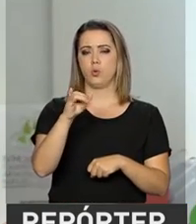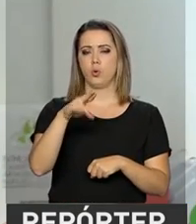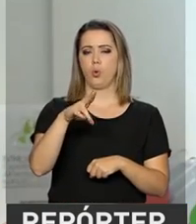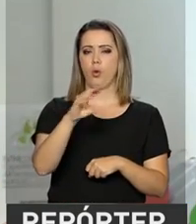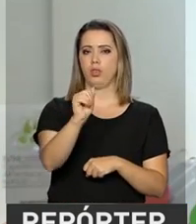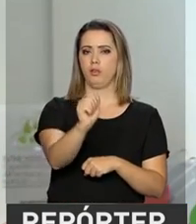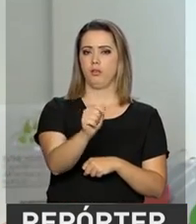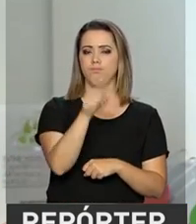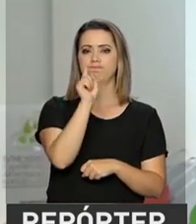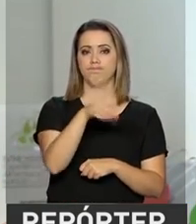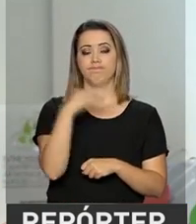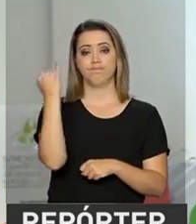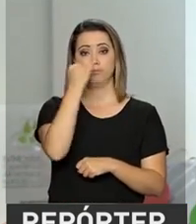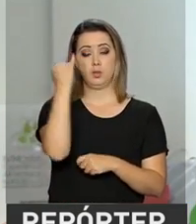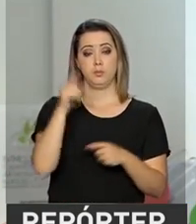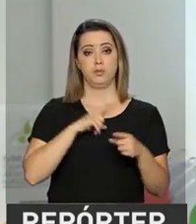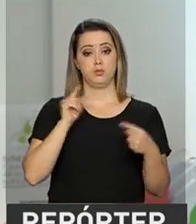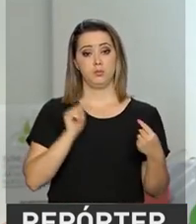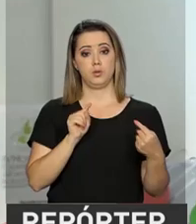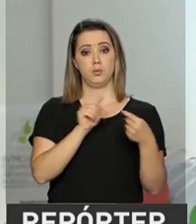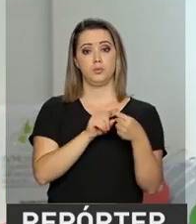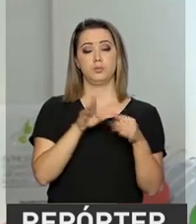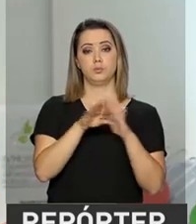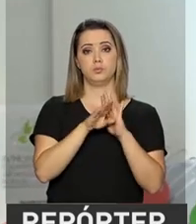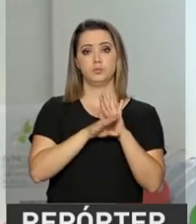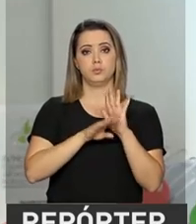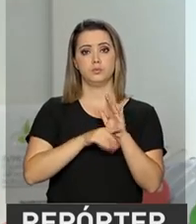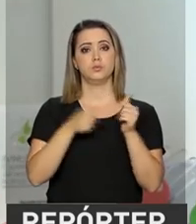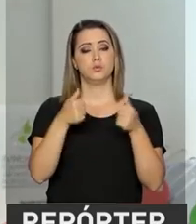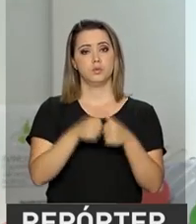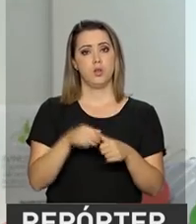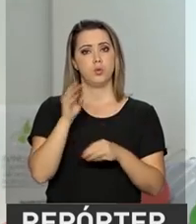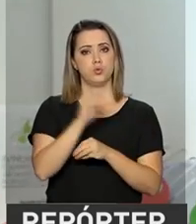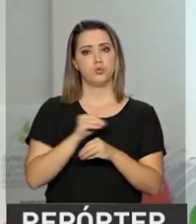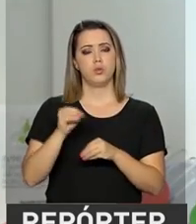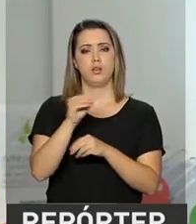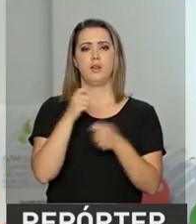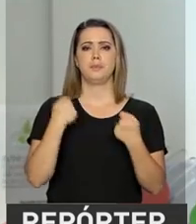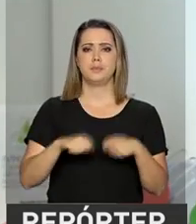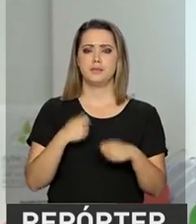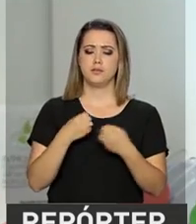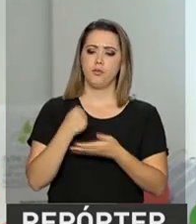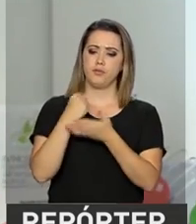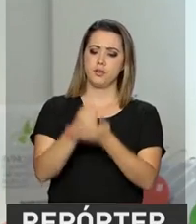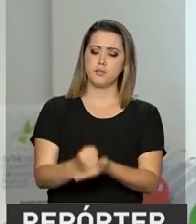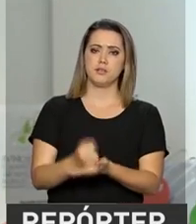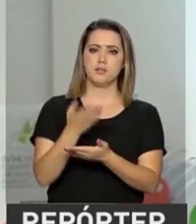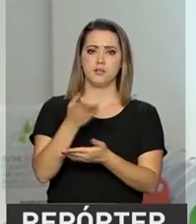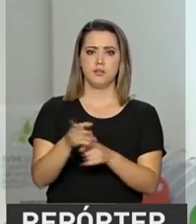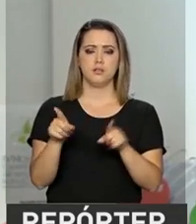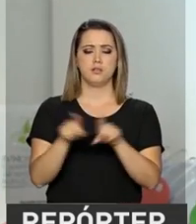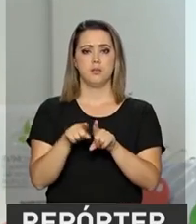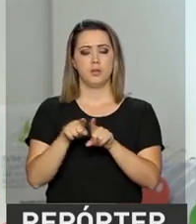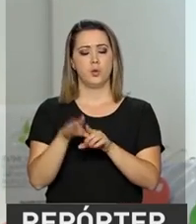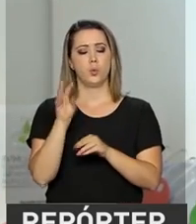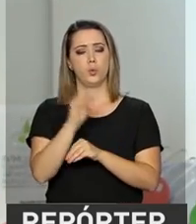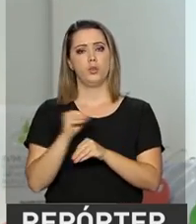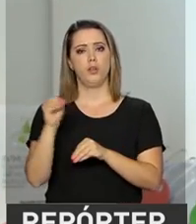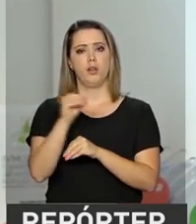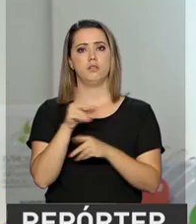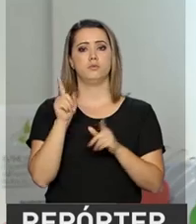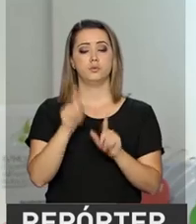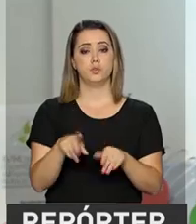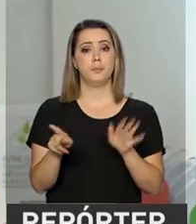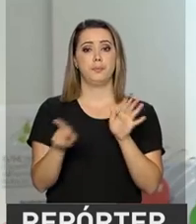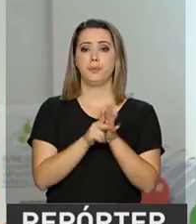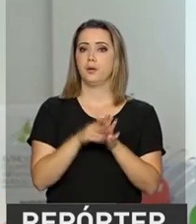também que tenha um eixo que existe no próprio plano de enfrentamento, que é o eixo de tratamento, porque o SUS precisa oferecer também tratamento, e isso inclui a